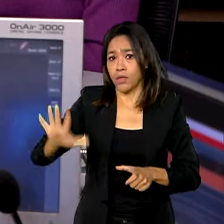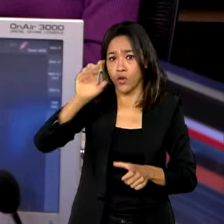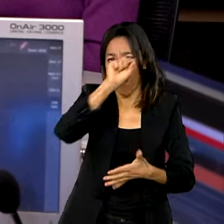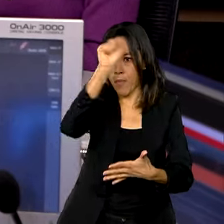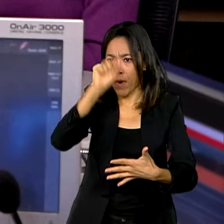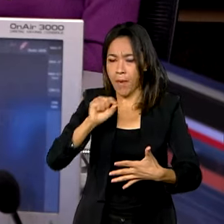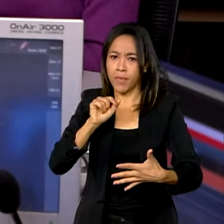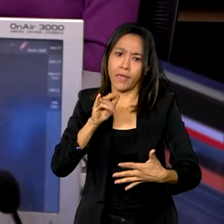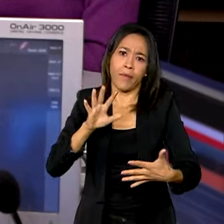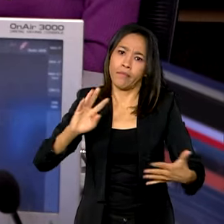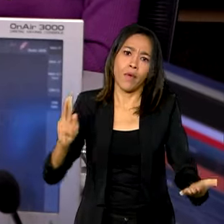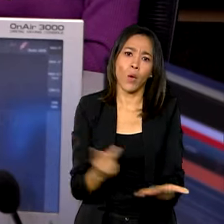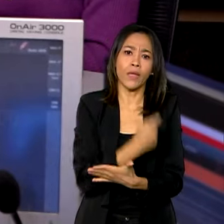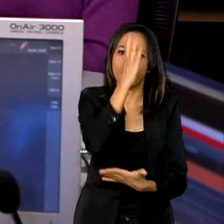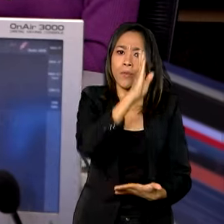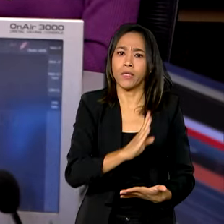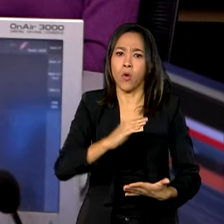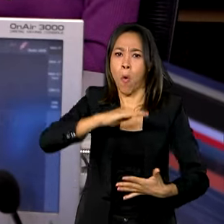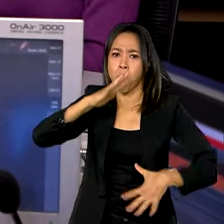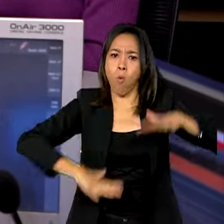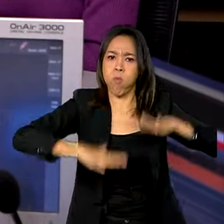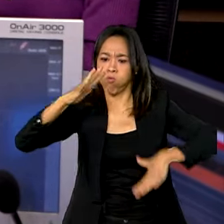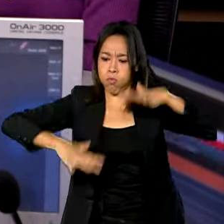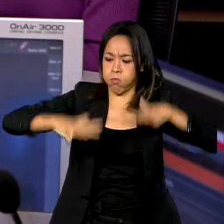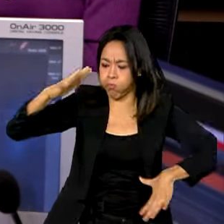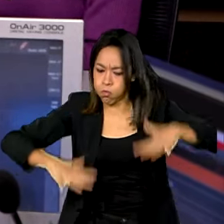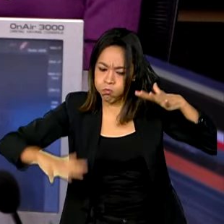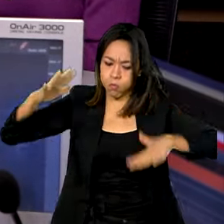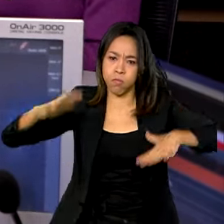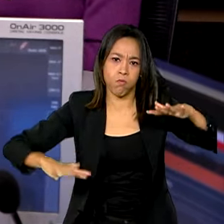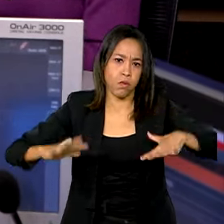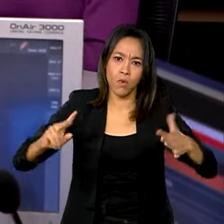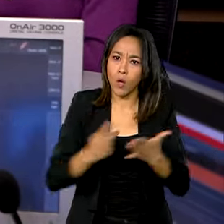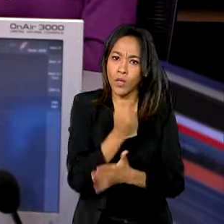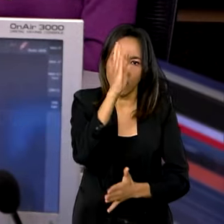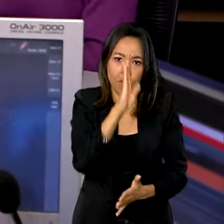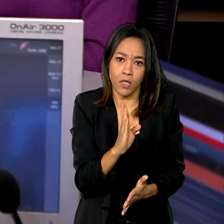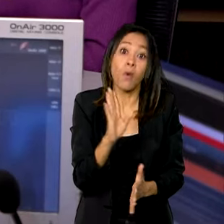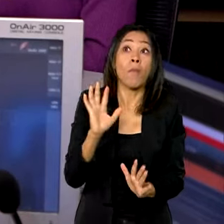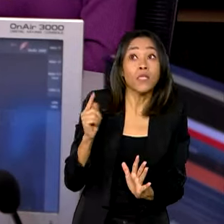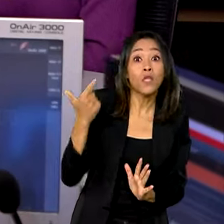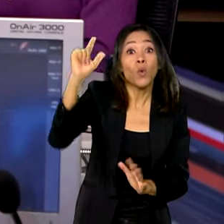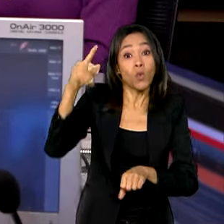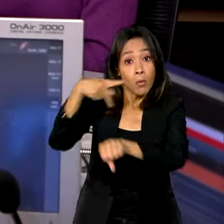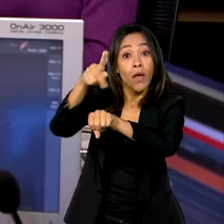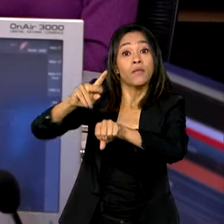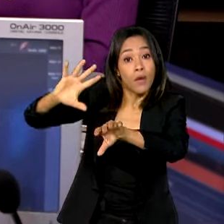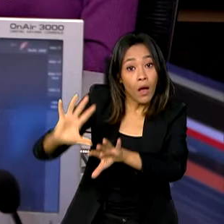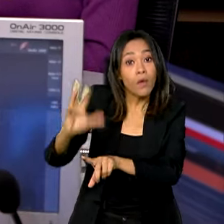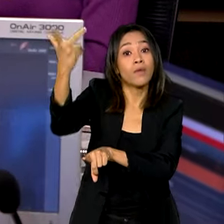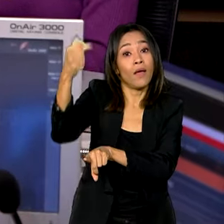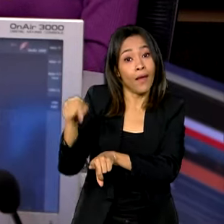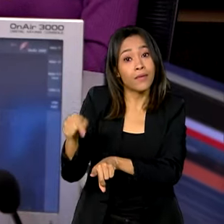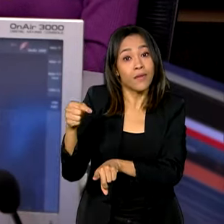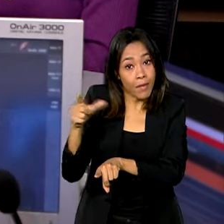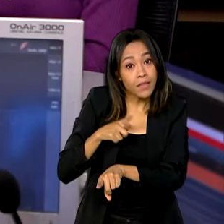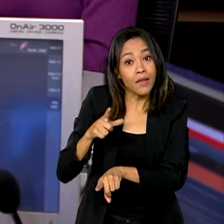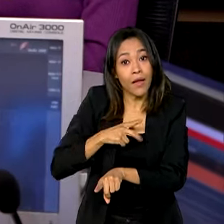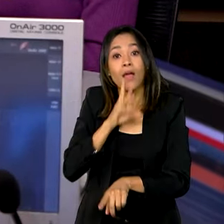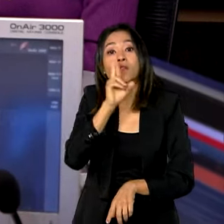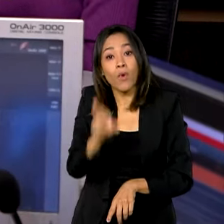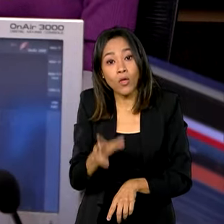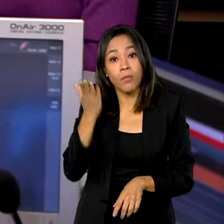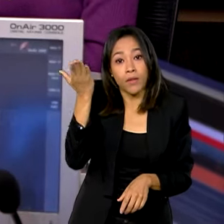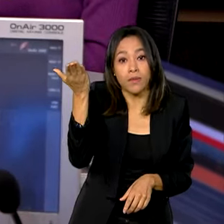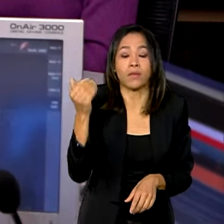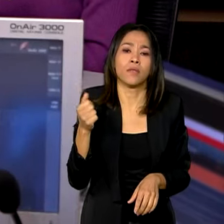que acontece no Brasil como terremotos Mas acontece em muitos locais do mundo e as soluções para essas situações então no Brasil